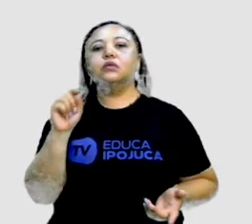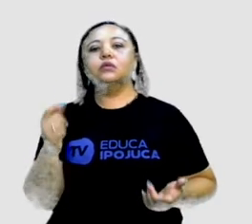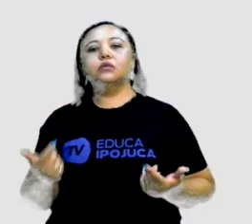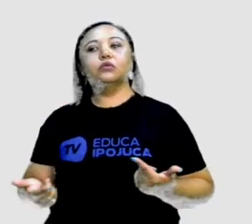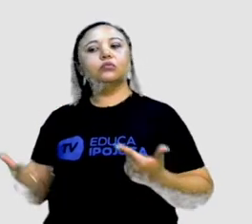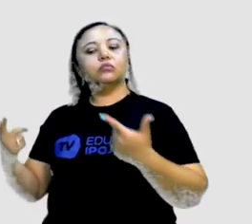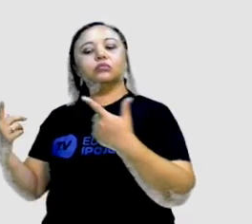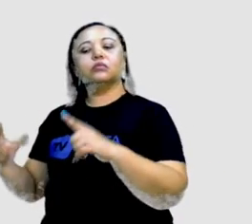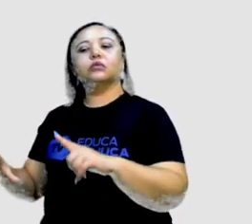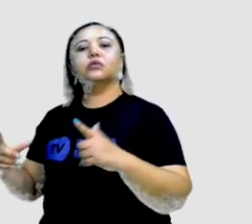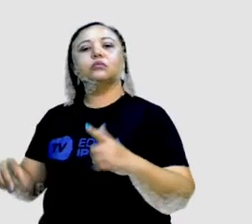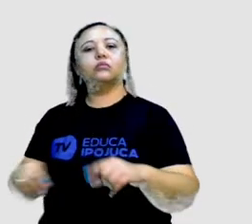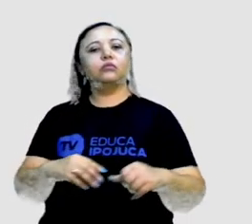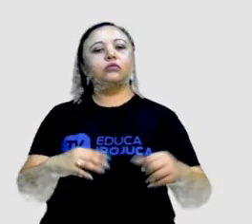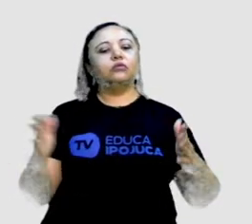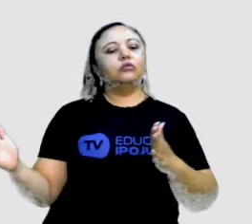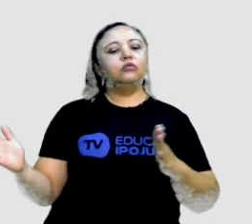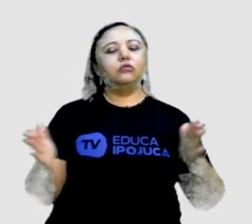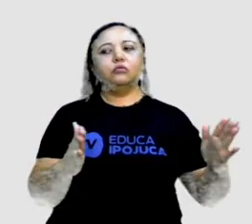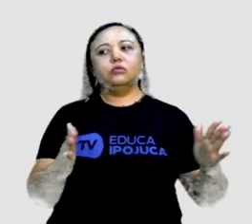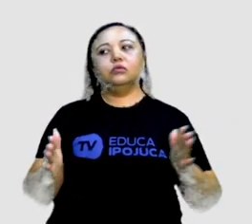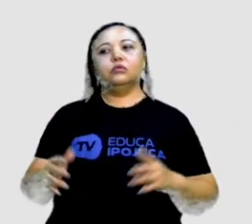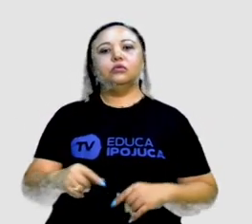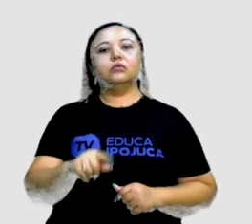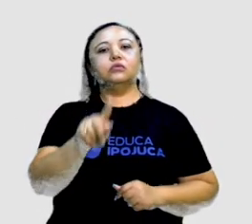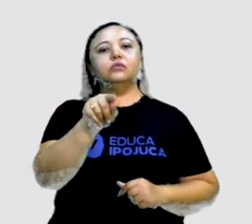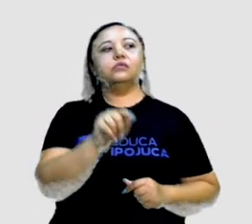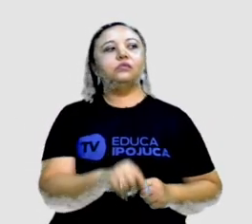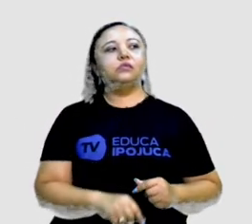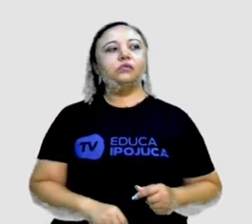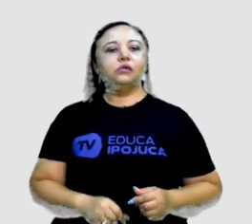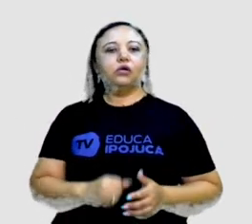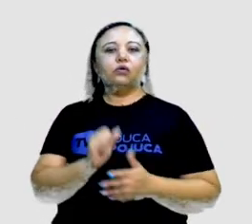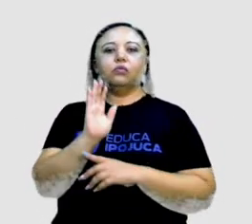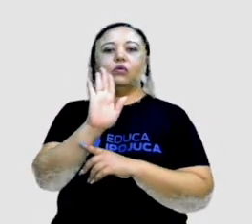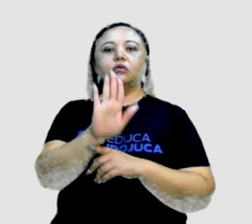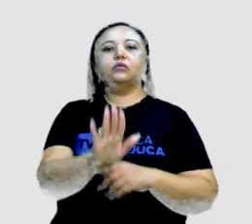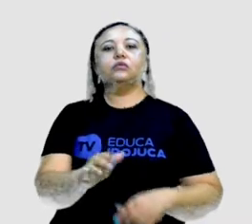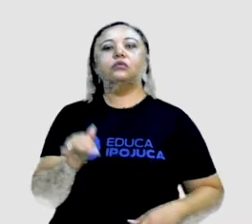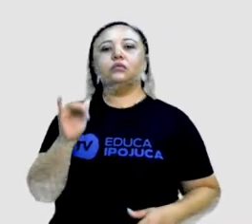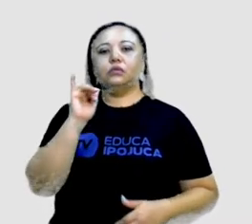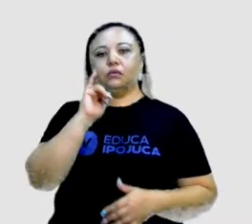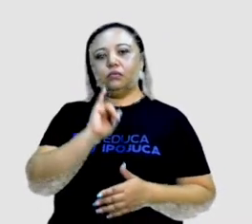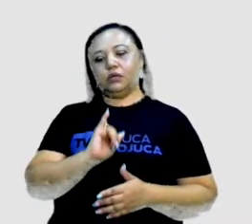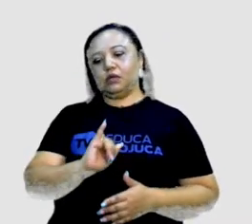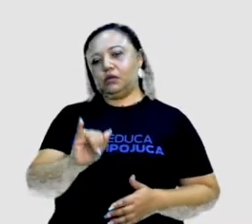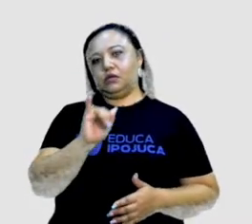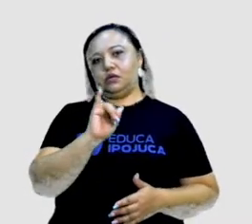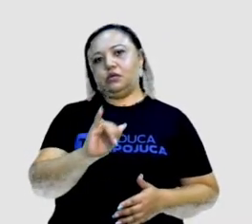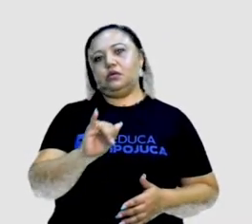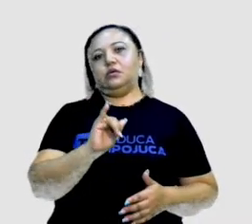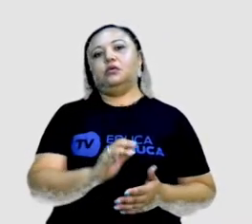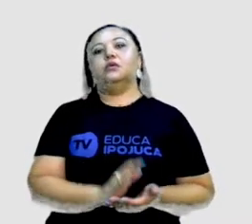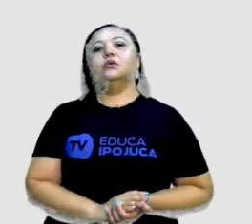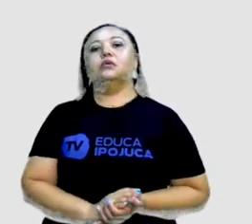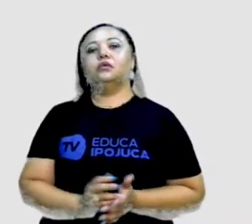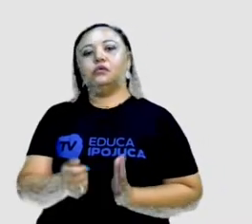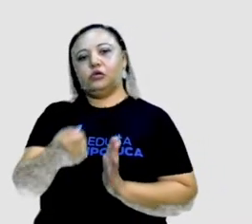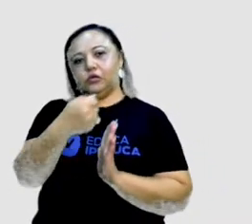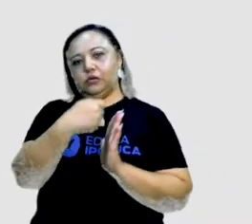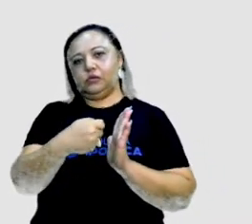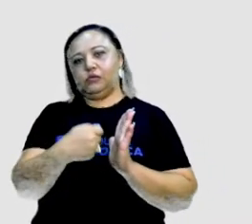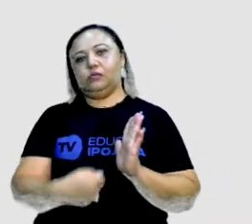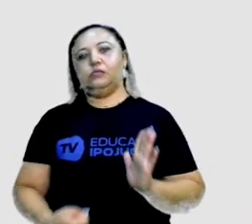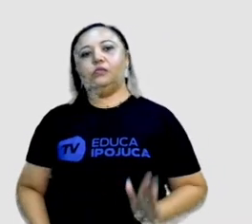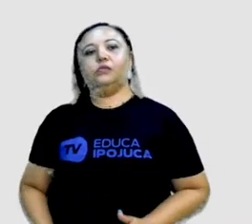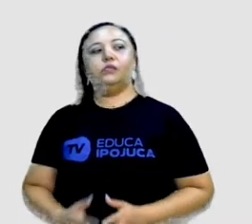influencia ou modifica o espaço? E como isso contribui para o enredo da narrativa? Então, hoje nós refletimos sobre os aspectos